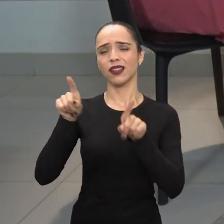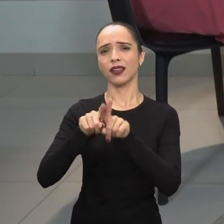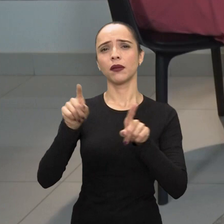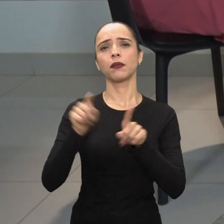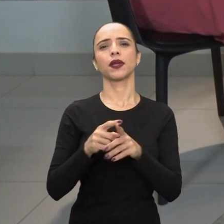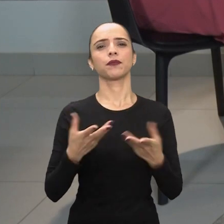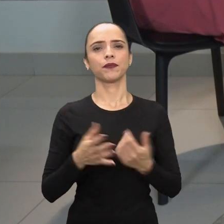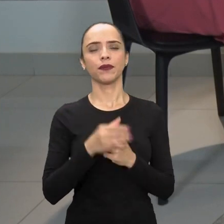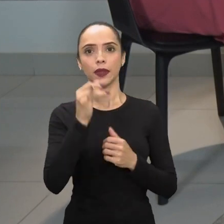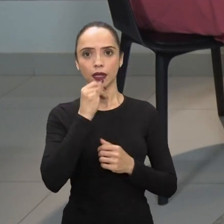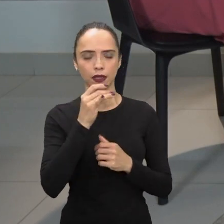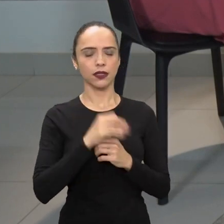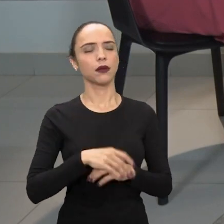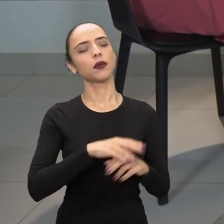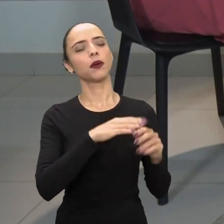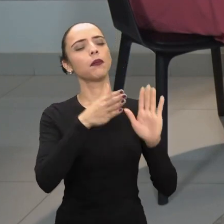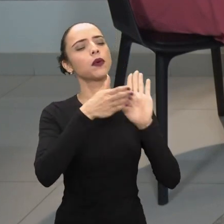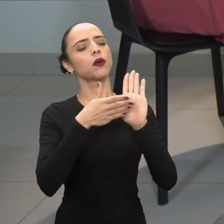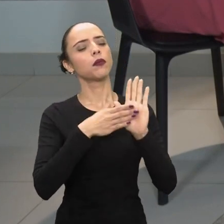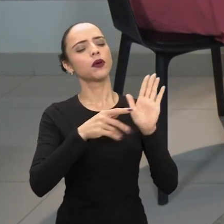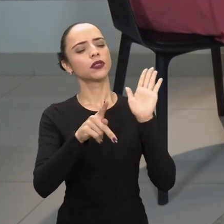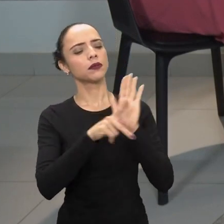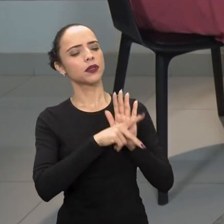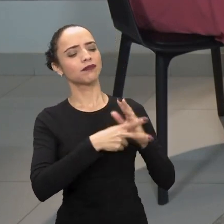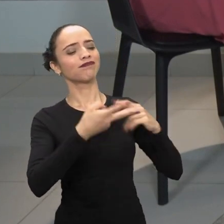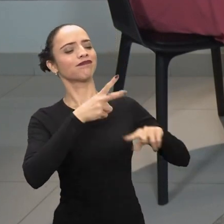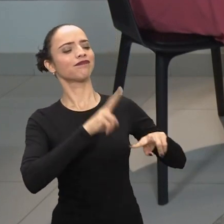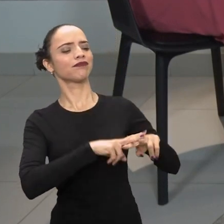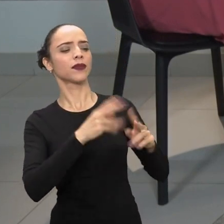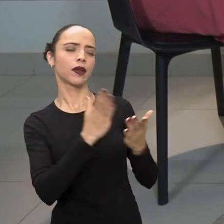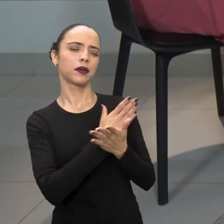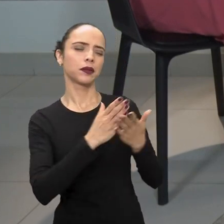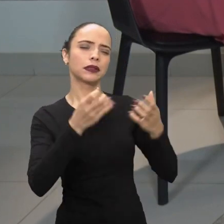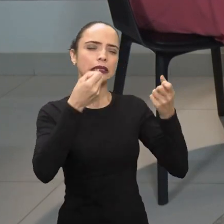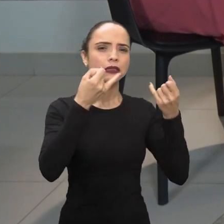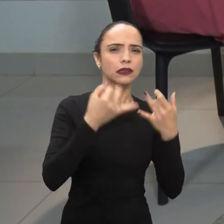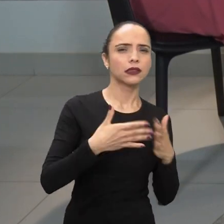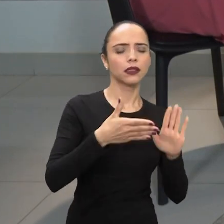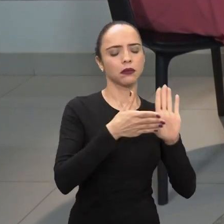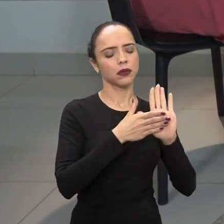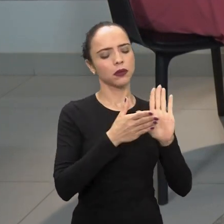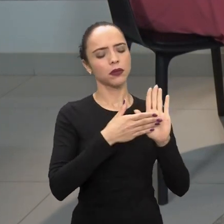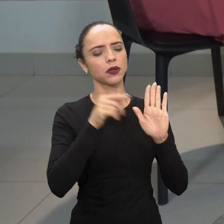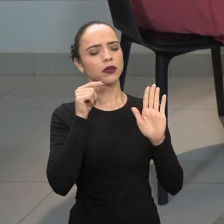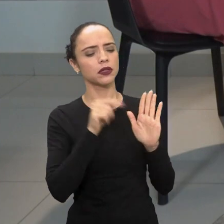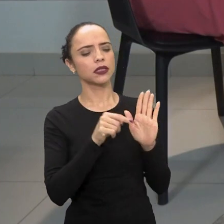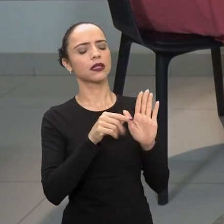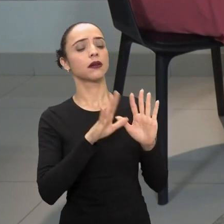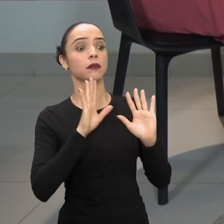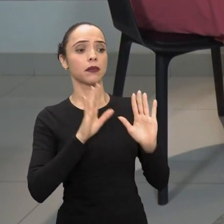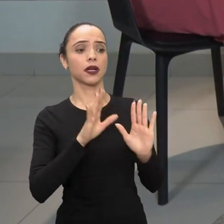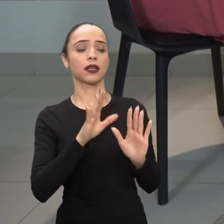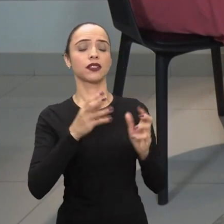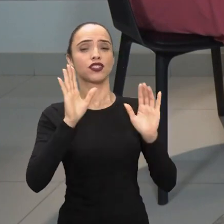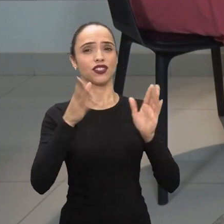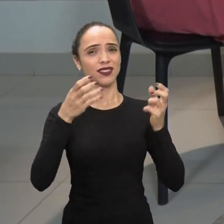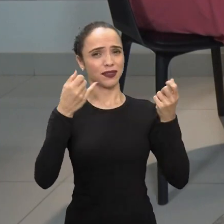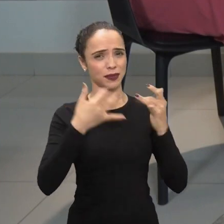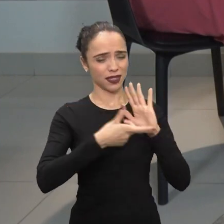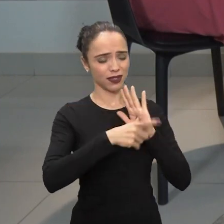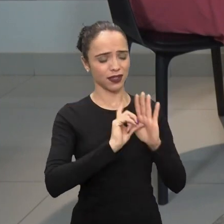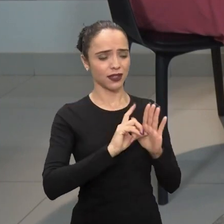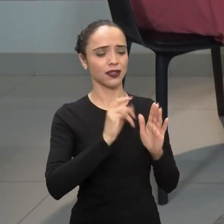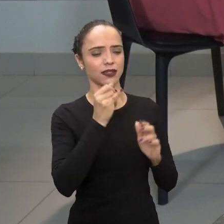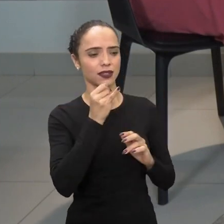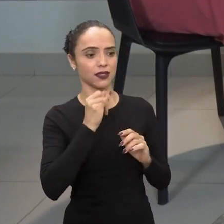dessas propostas para a questão prisional alguns tocam mas nessas propostas mesmo como eu disse o professor que às vezes